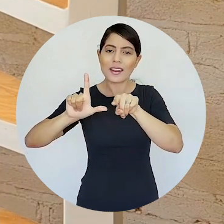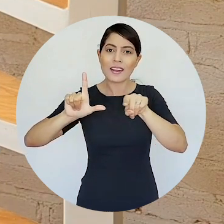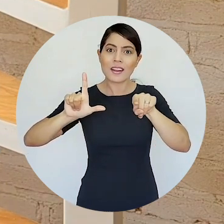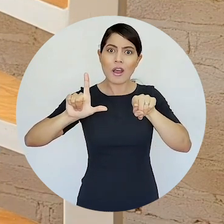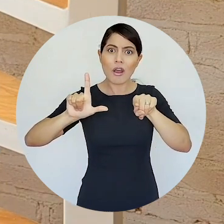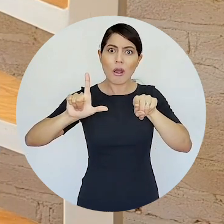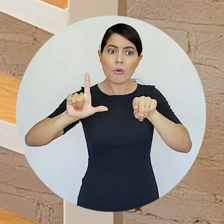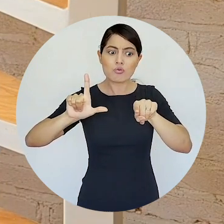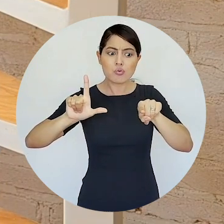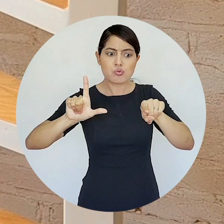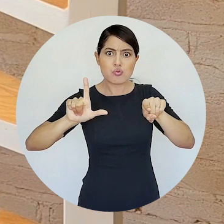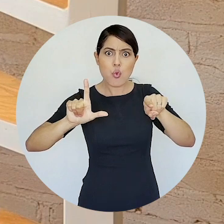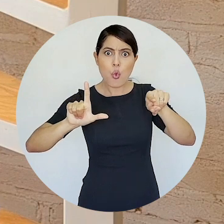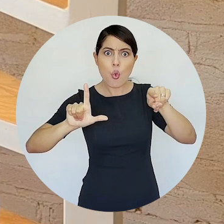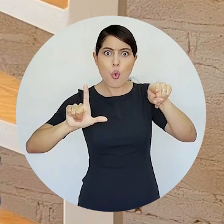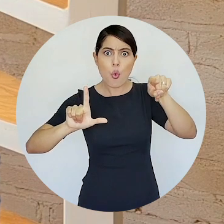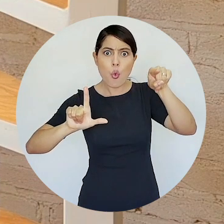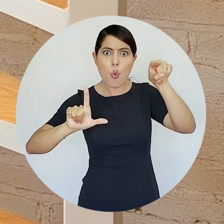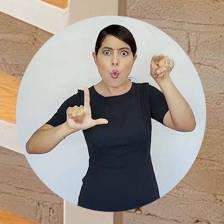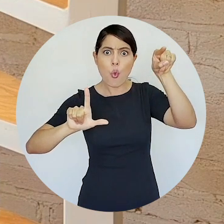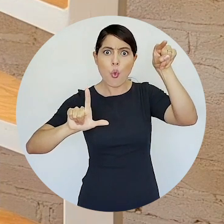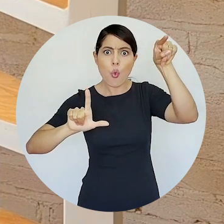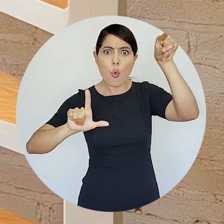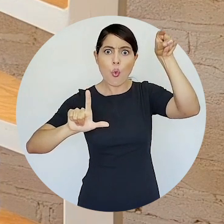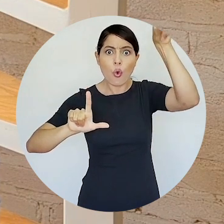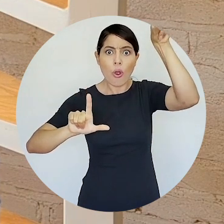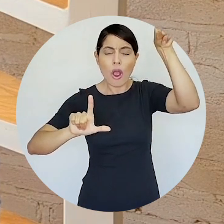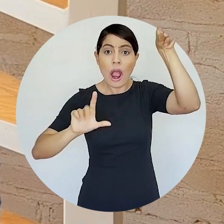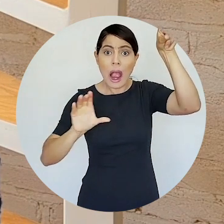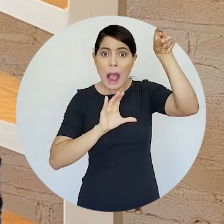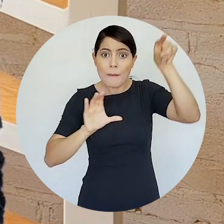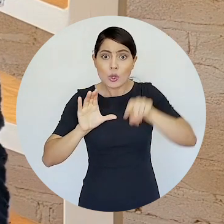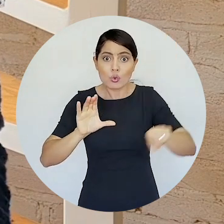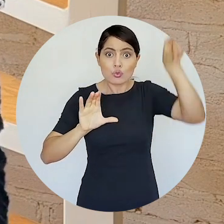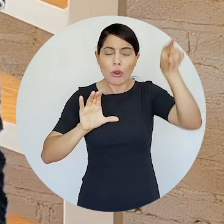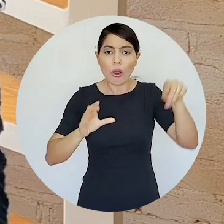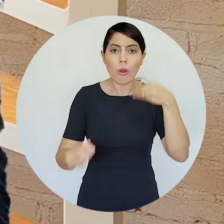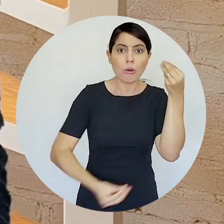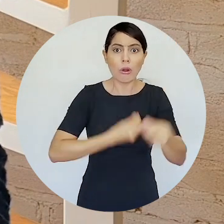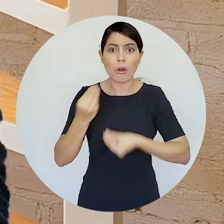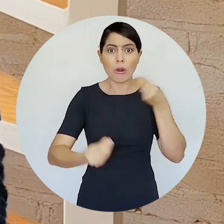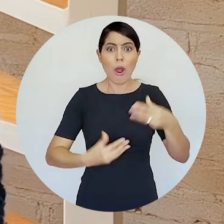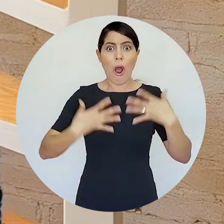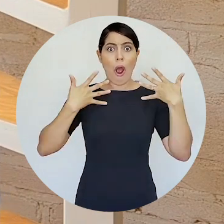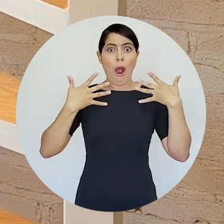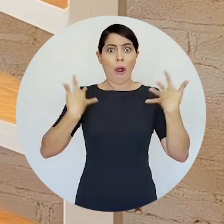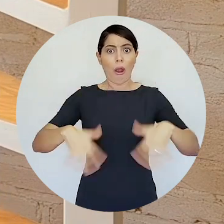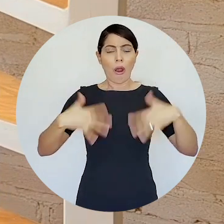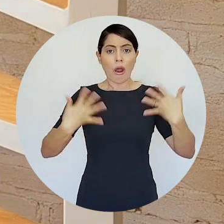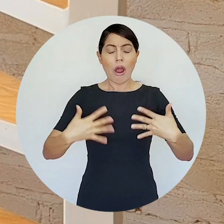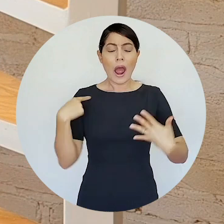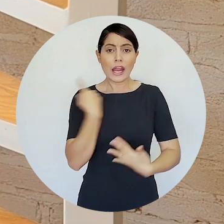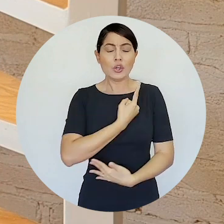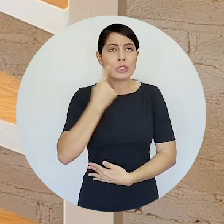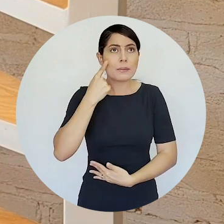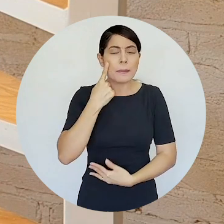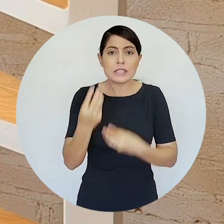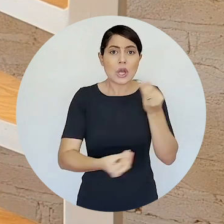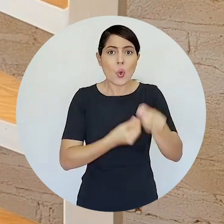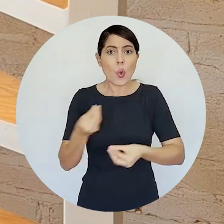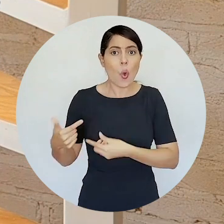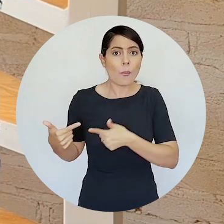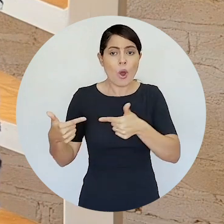começa muito suave no começo, mas que quando ela começa a crescer, ela cresce com uma velocidade assustadora e aí a gente